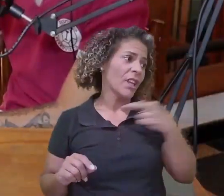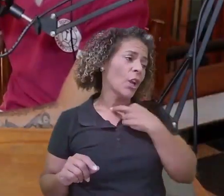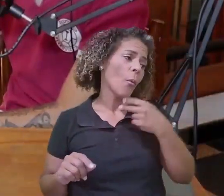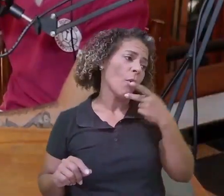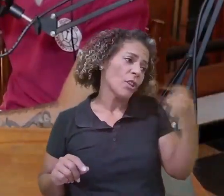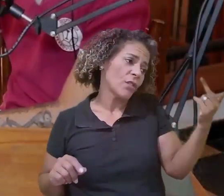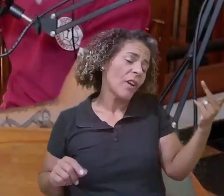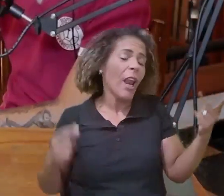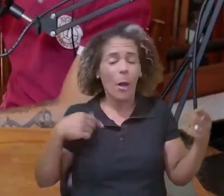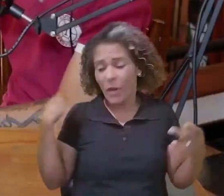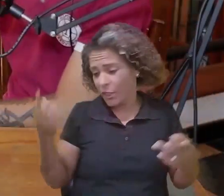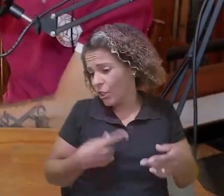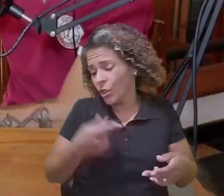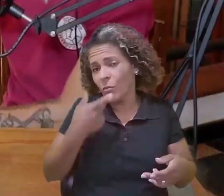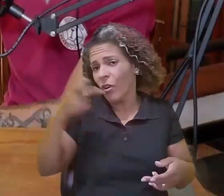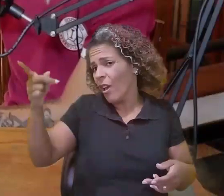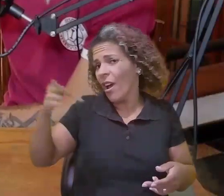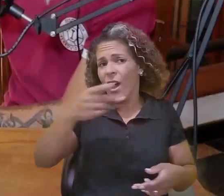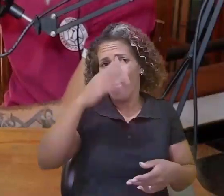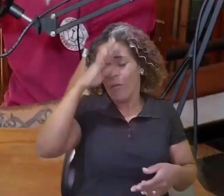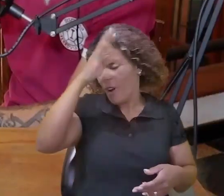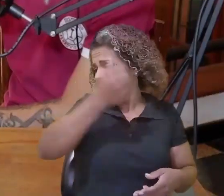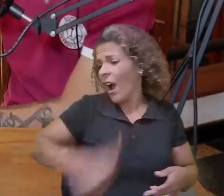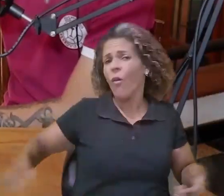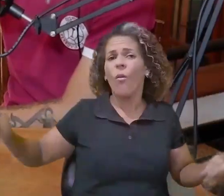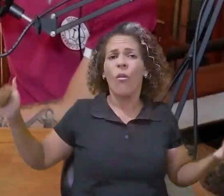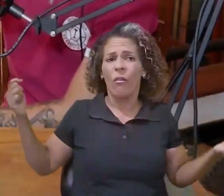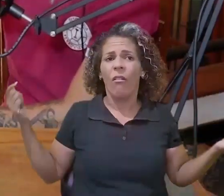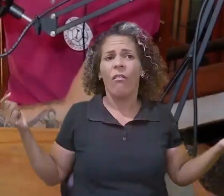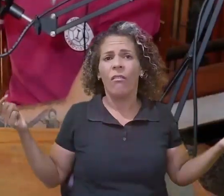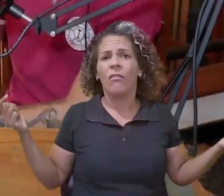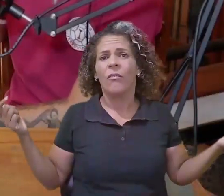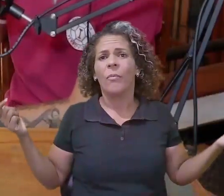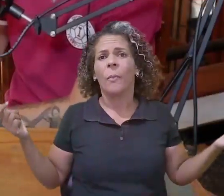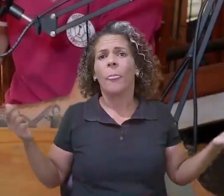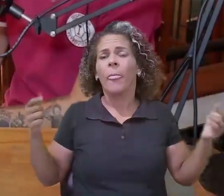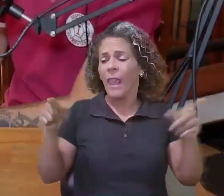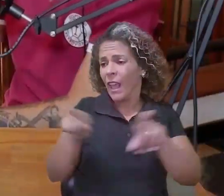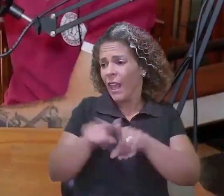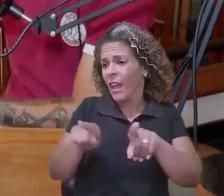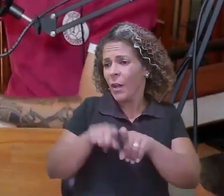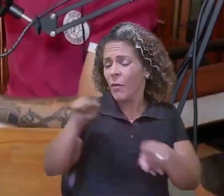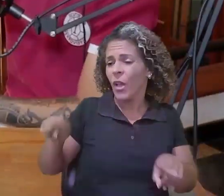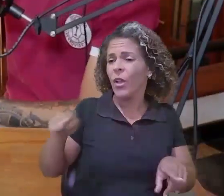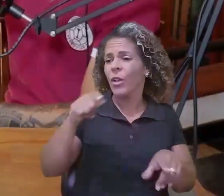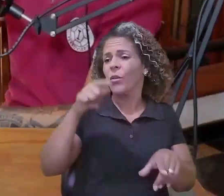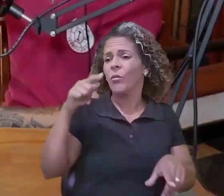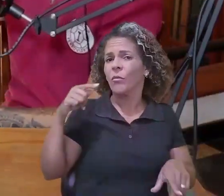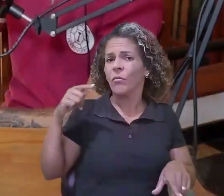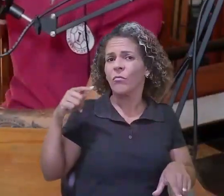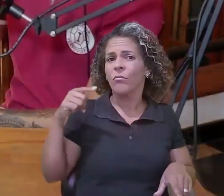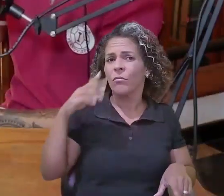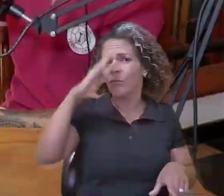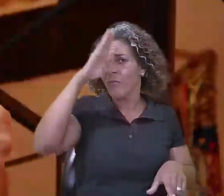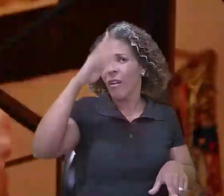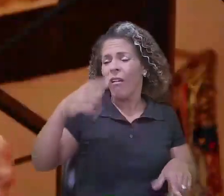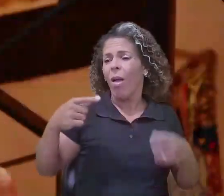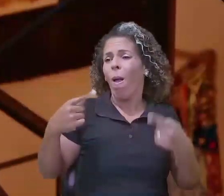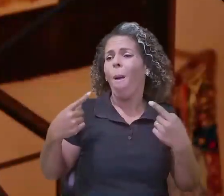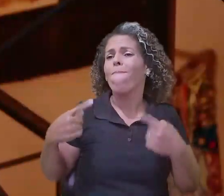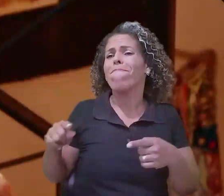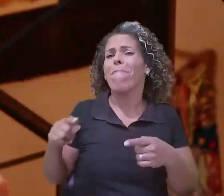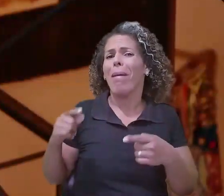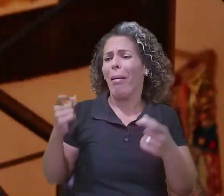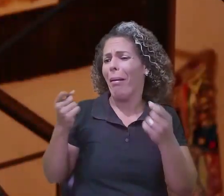coordenar. Cagou para a população. E não só isso, né, governador? Ele se nega a ter esse direcionamento nacional. Faz chacota ainda com a